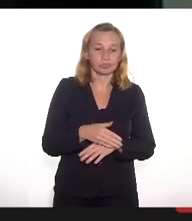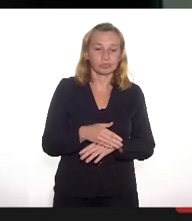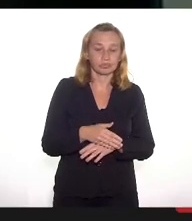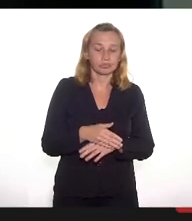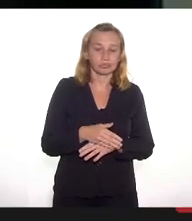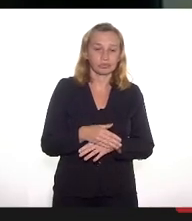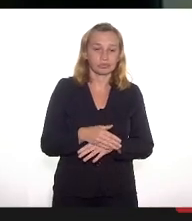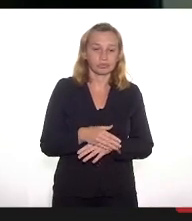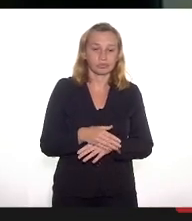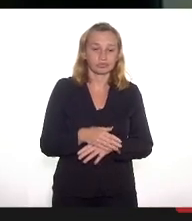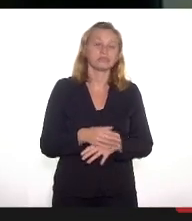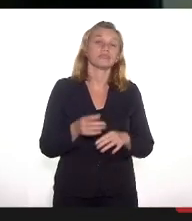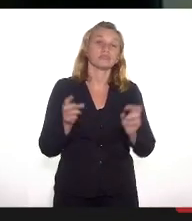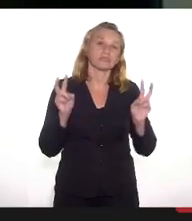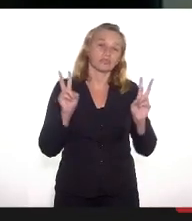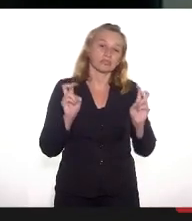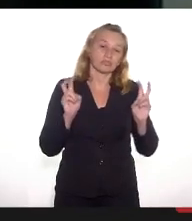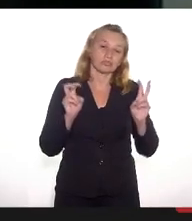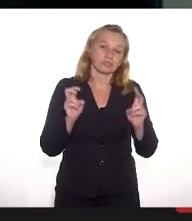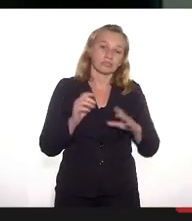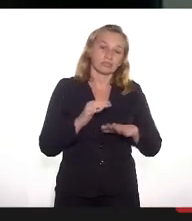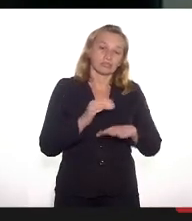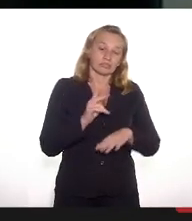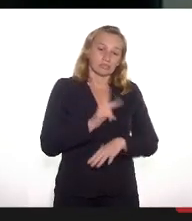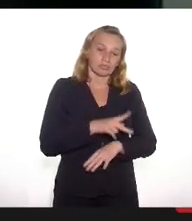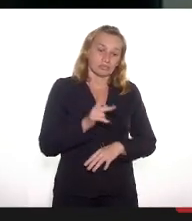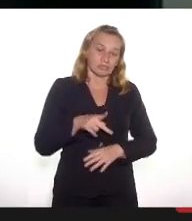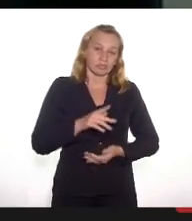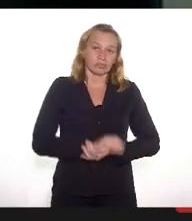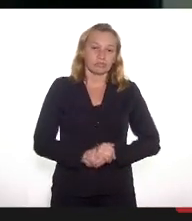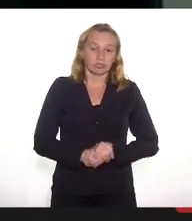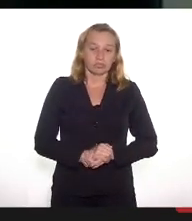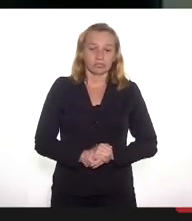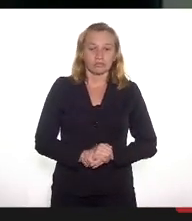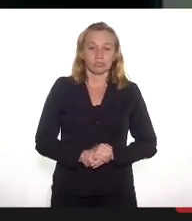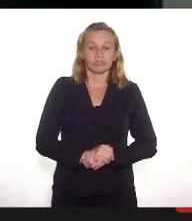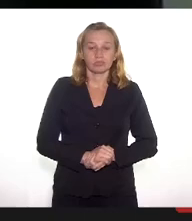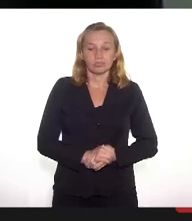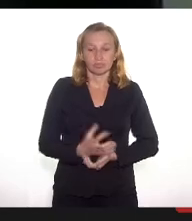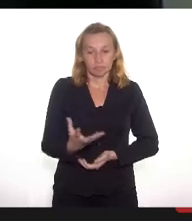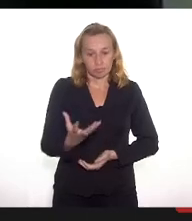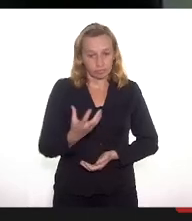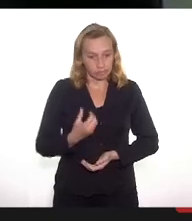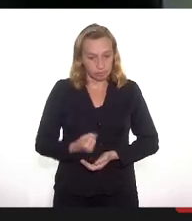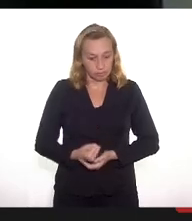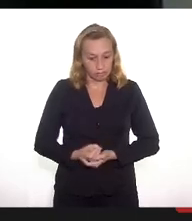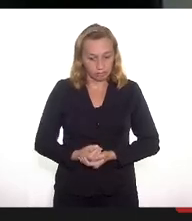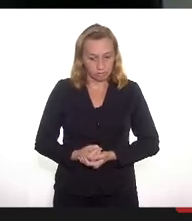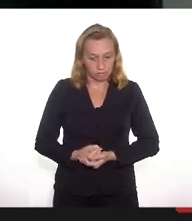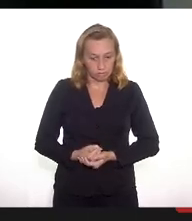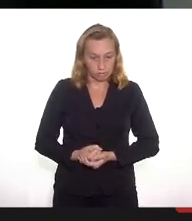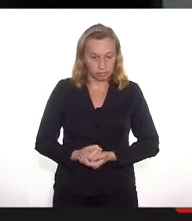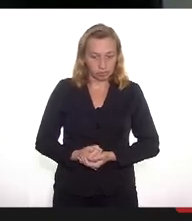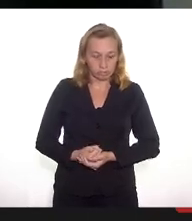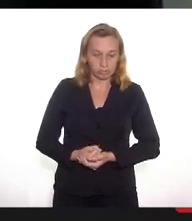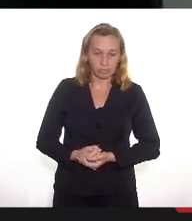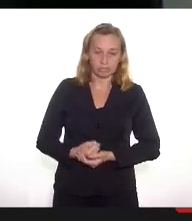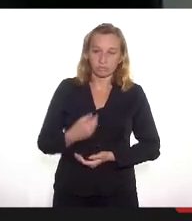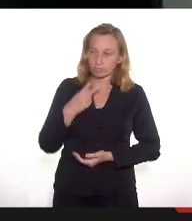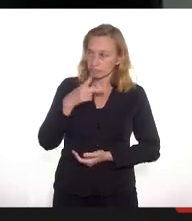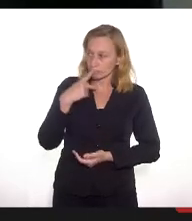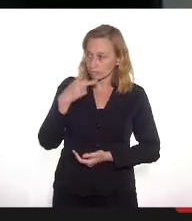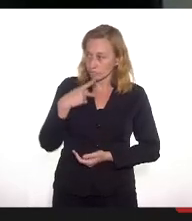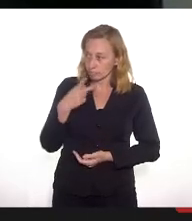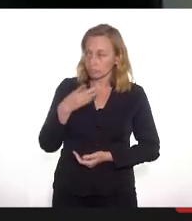muitas indagações a respeito dos professores eu vou aqui aceitar as ponderações da doutora Taísa